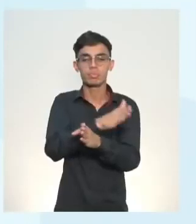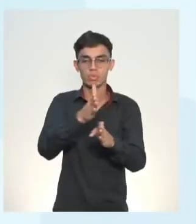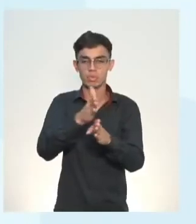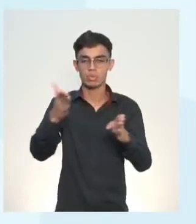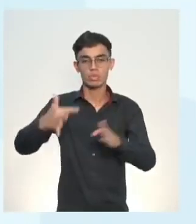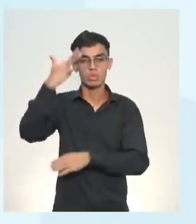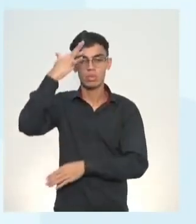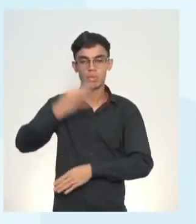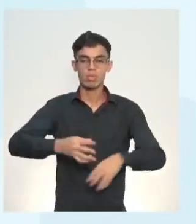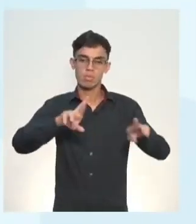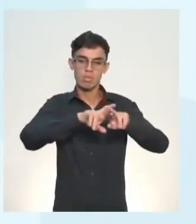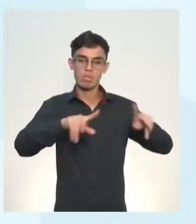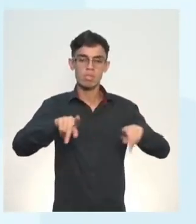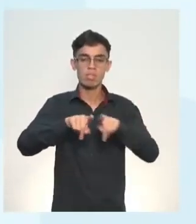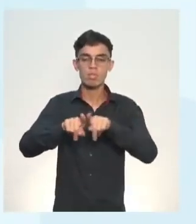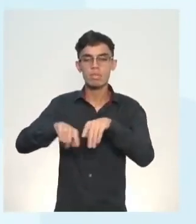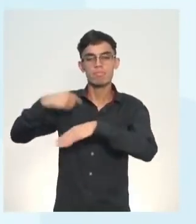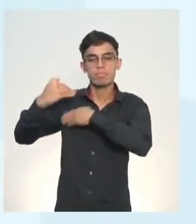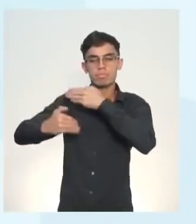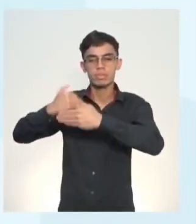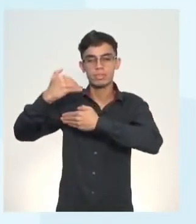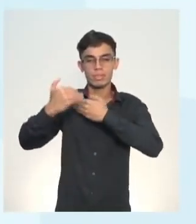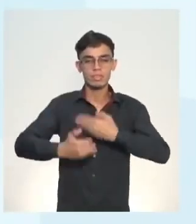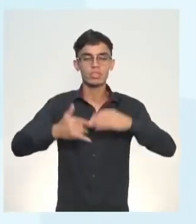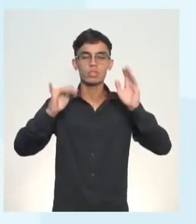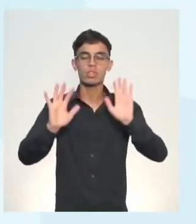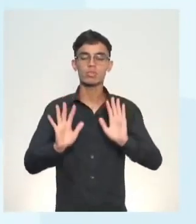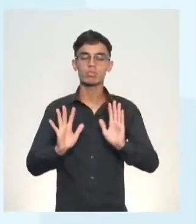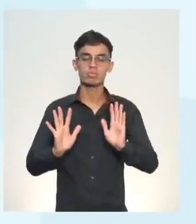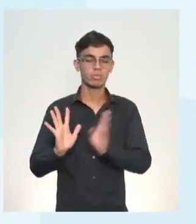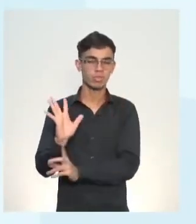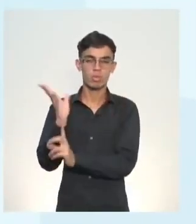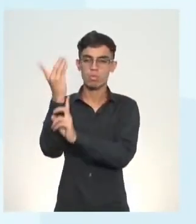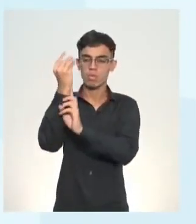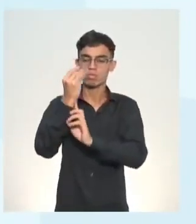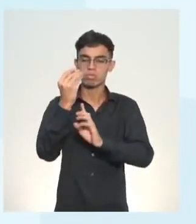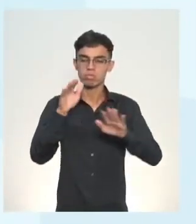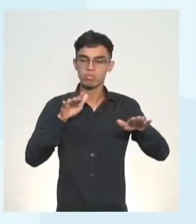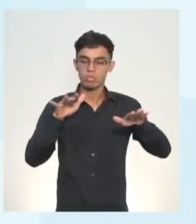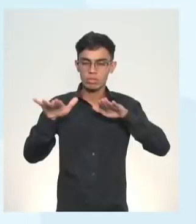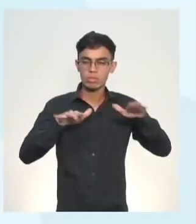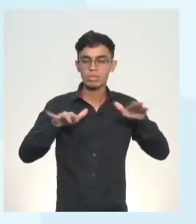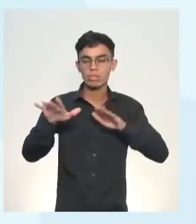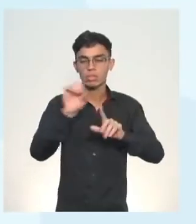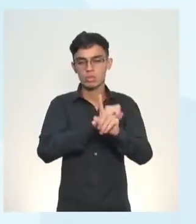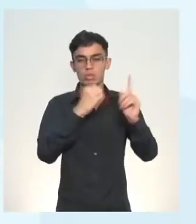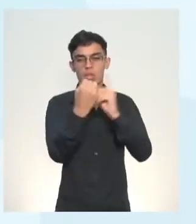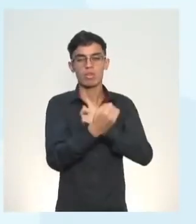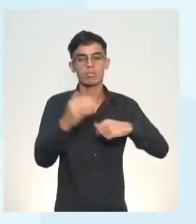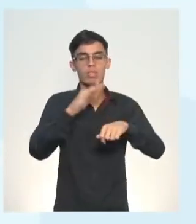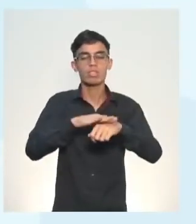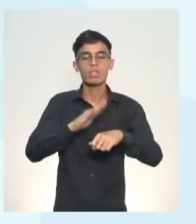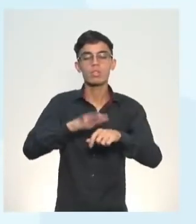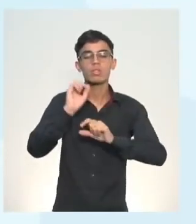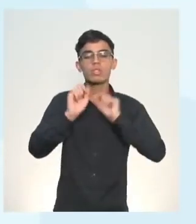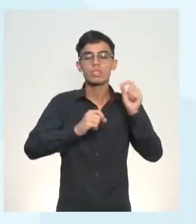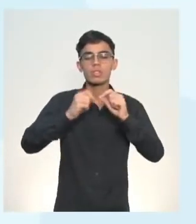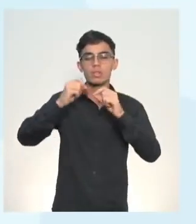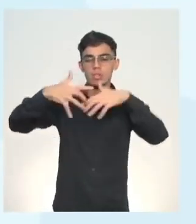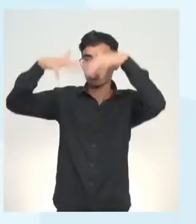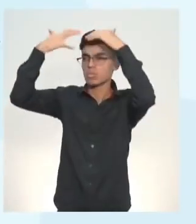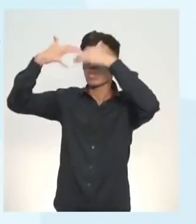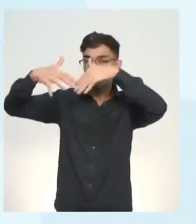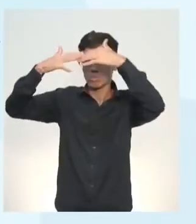diversidade, bem como os processos de legitimação das manifestações artísticas na sociedade, desenvolvendo visão crítica e